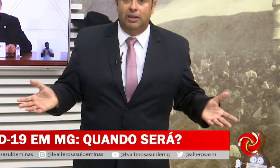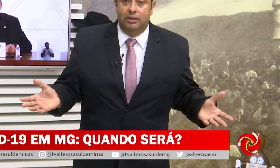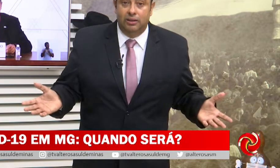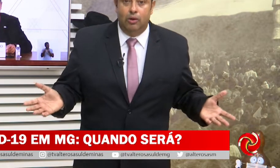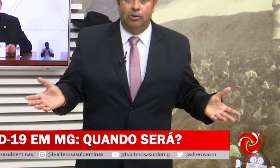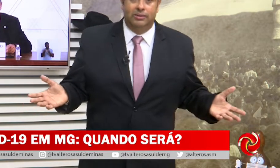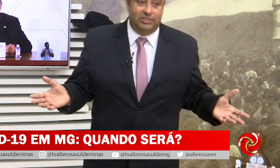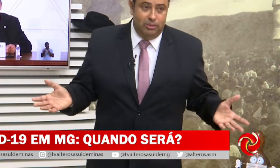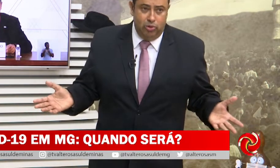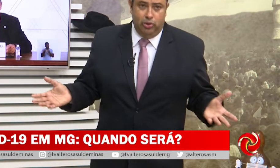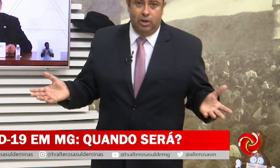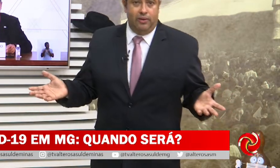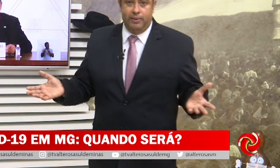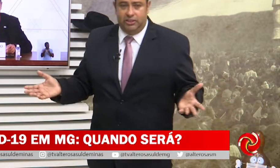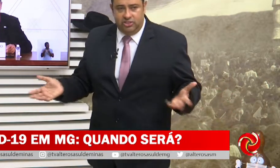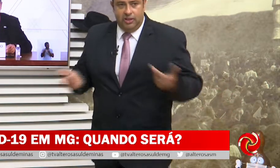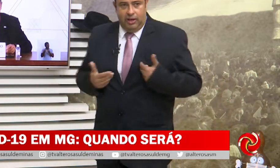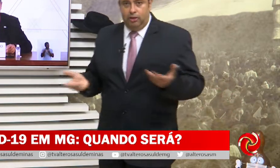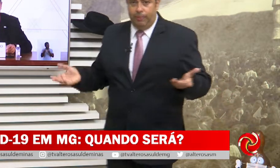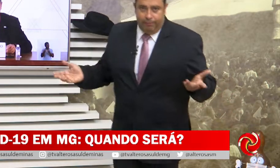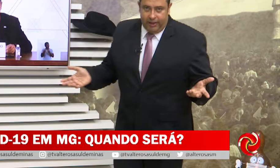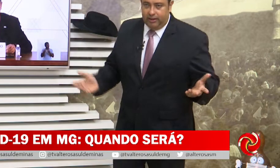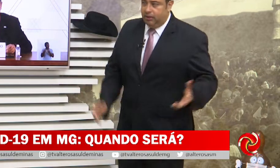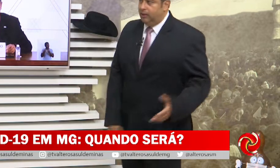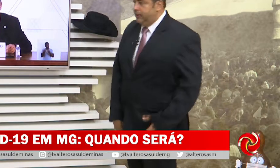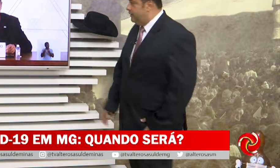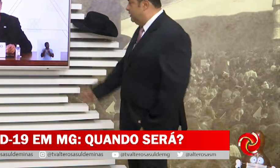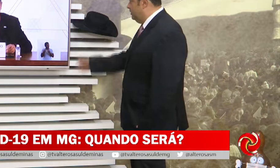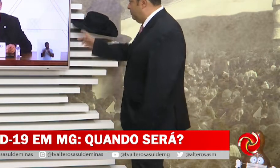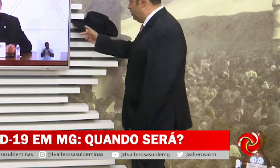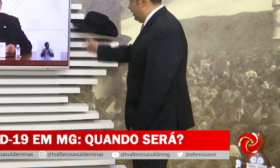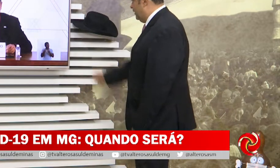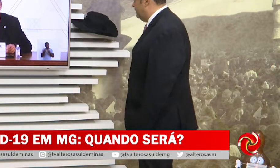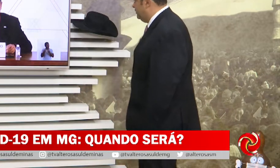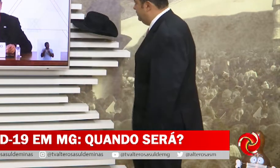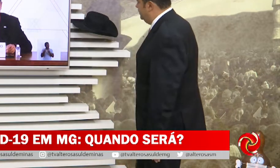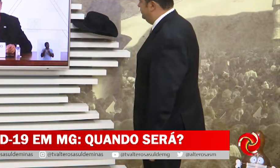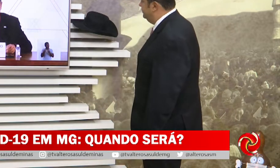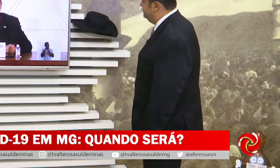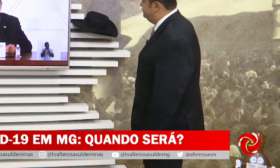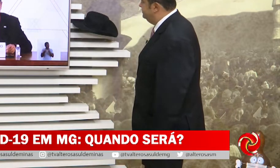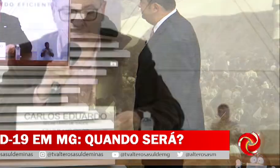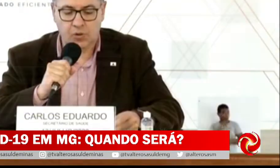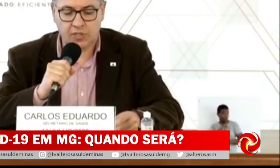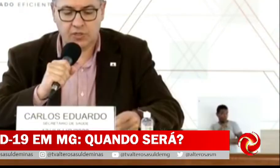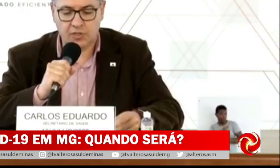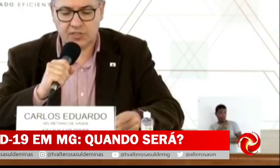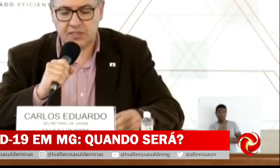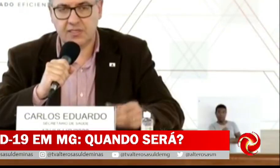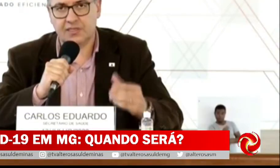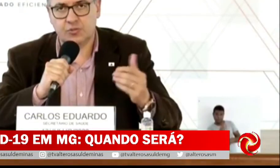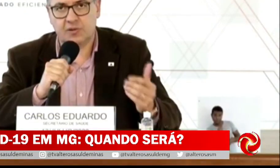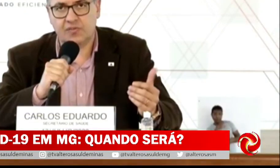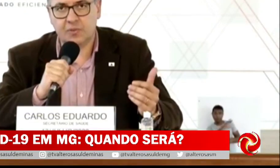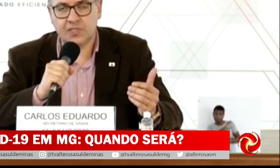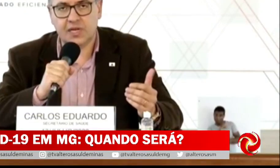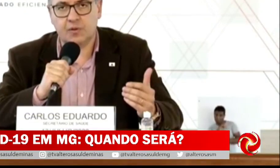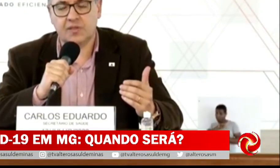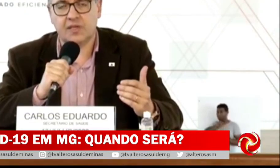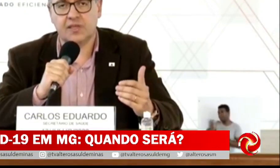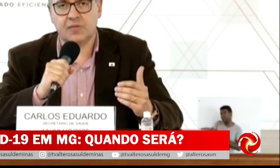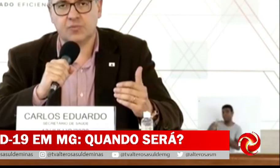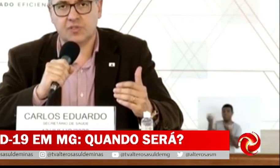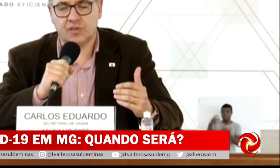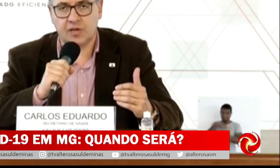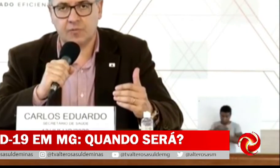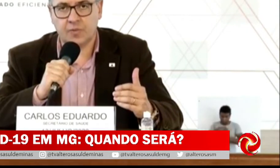previsto para amanhã se mudou novamente aí o papai aqui não aguenta foi lá o que nós de uma forma